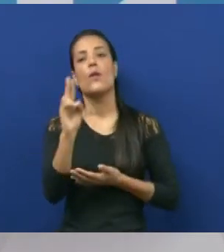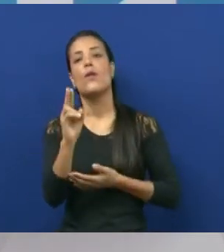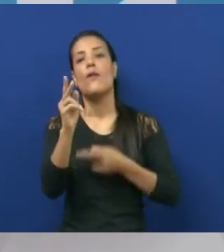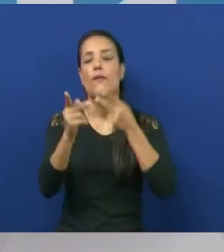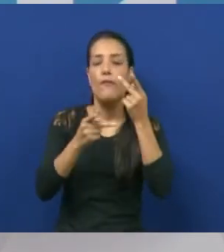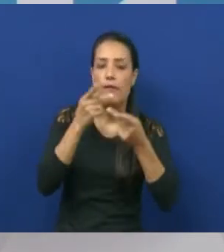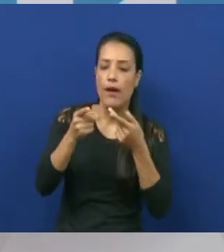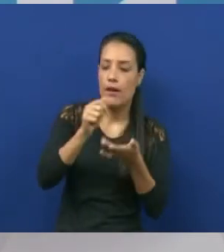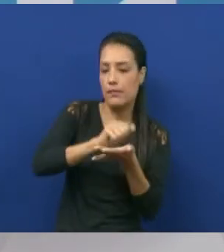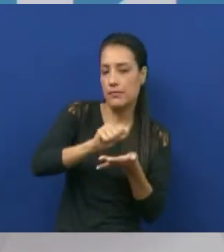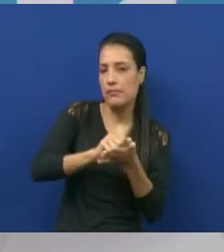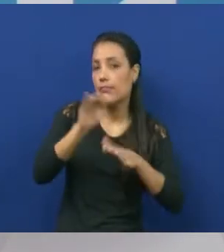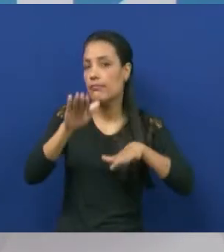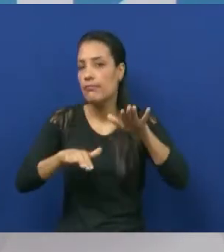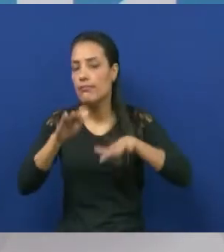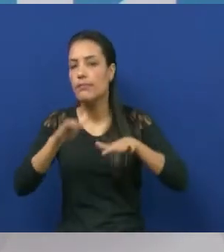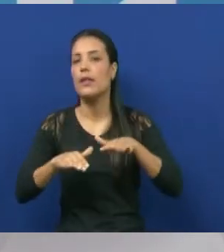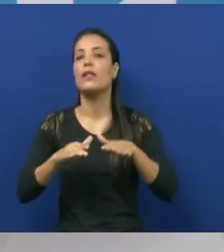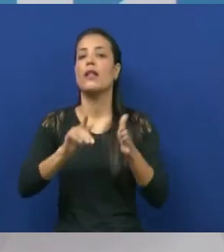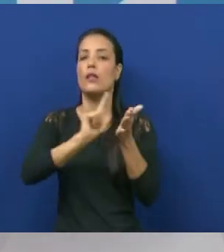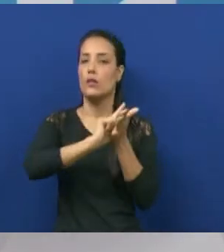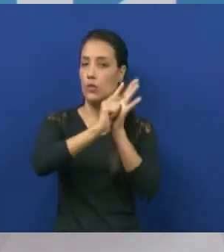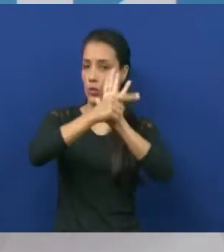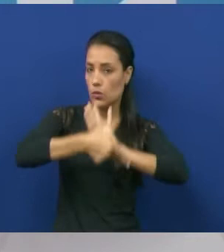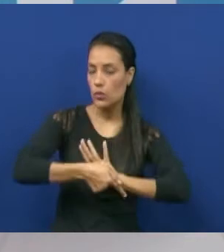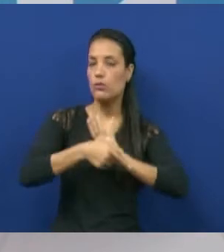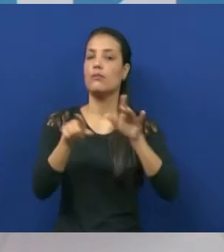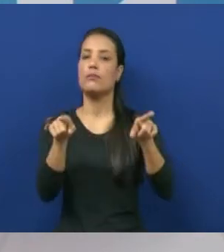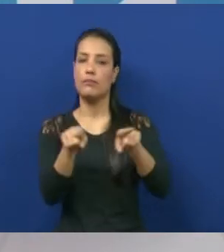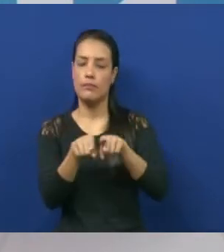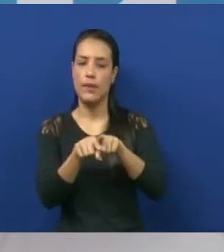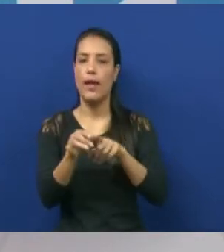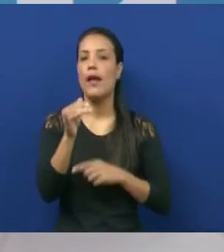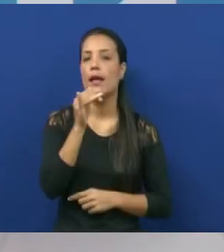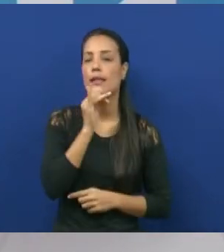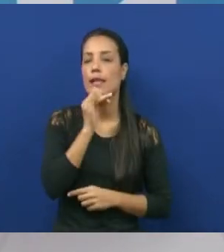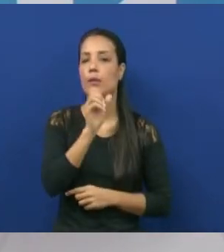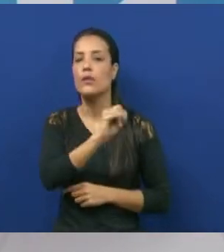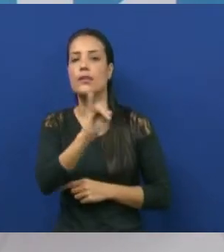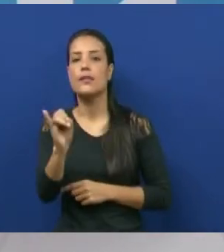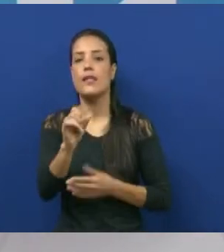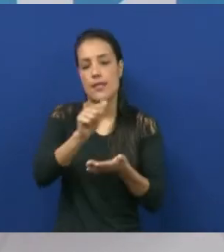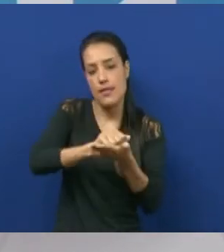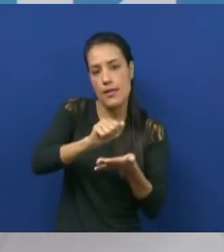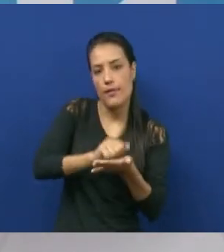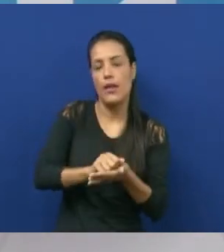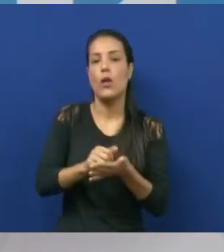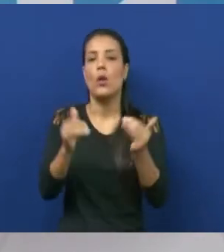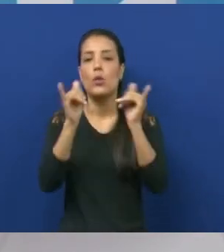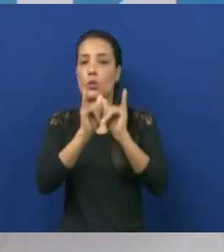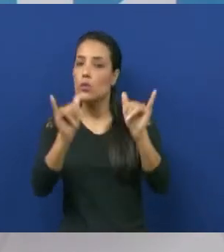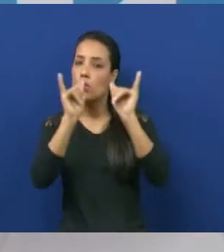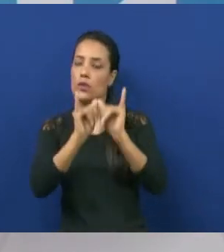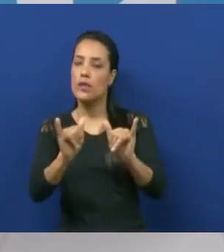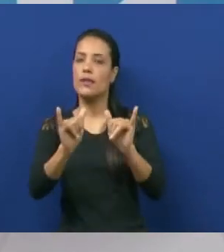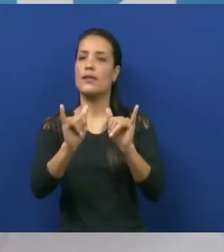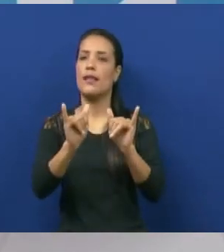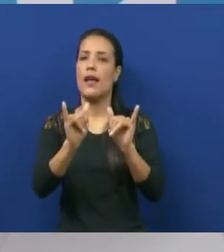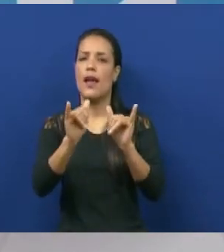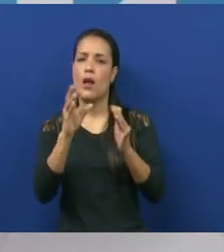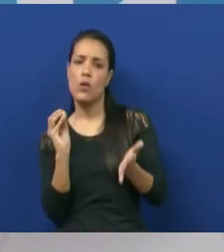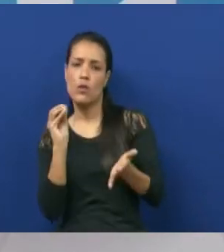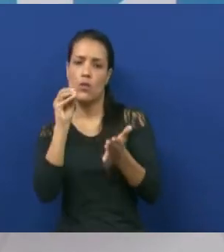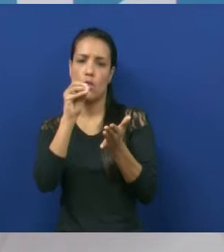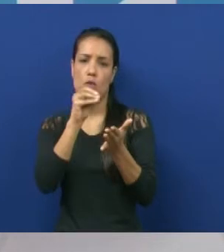e também vai depender do gênero que nós estamos nos expressando. Por exemplo, se você estiver escrevendo uma notícia, não vai caber uma figura